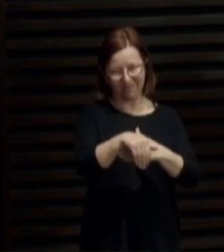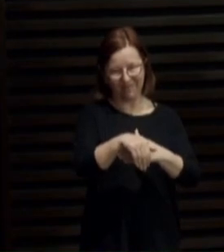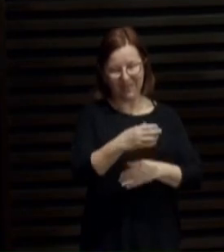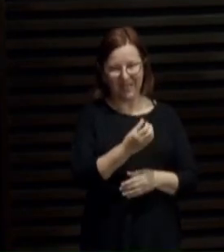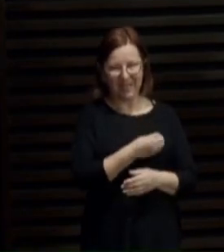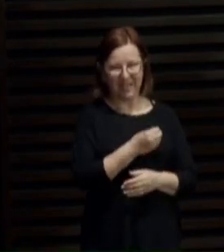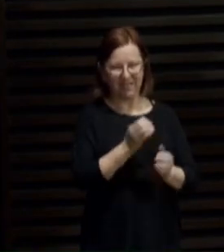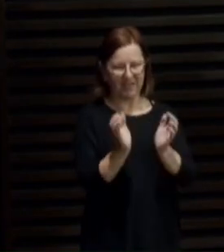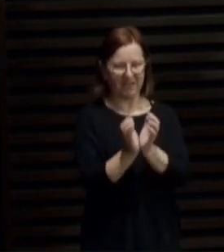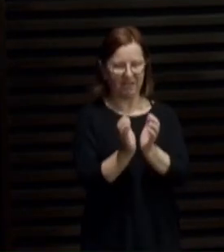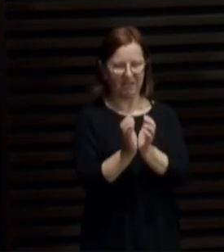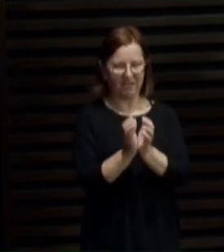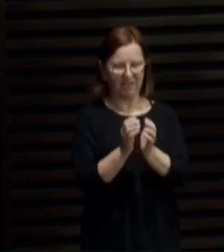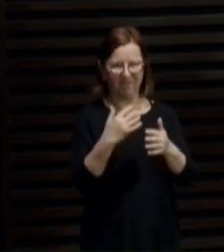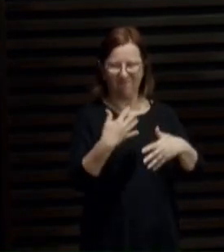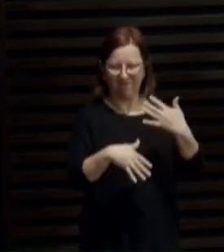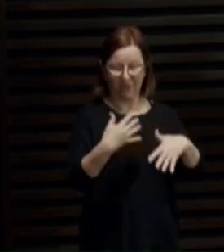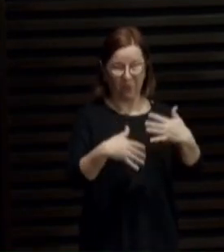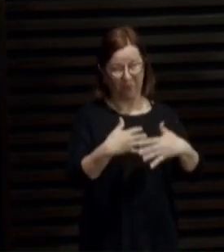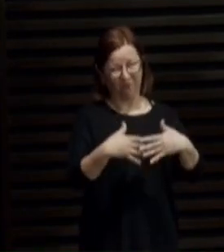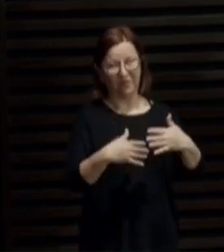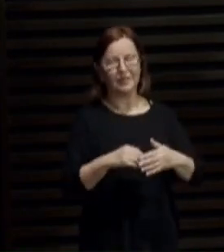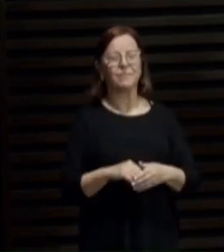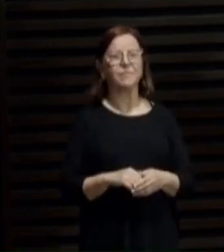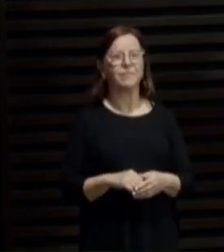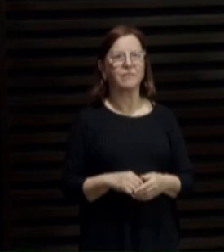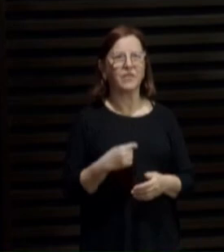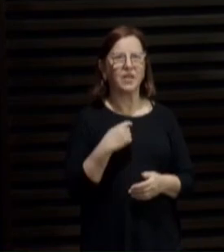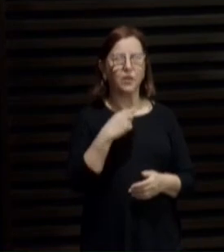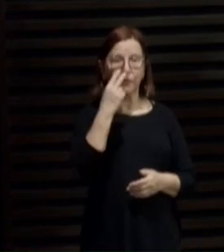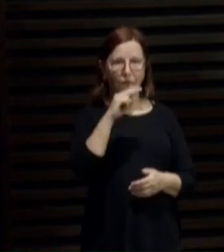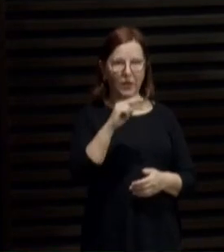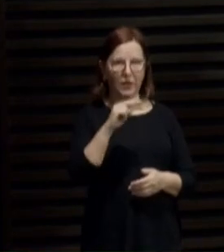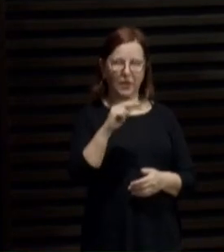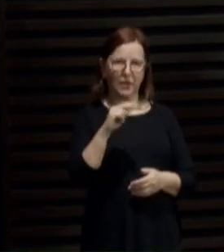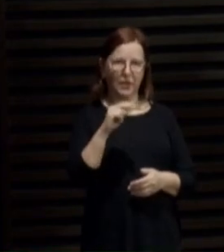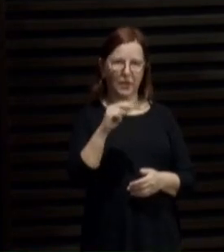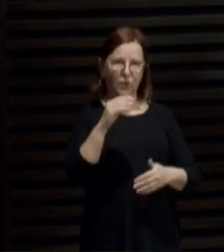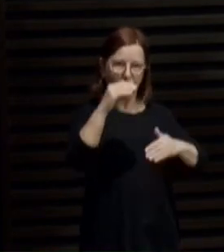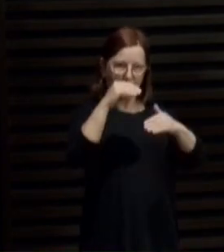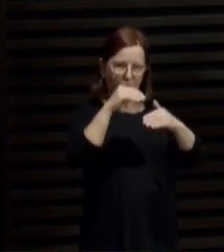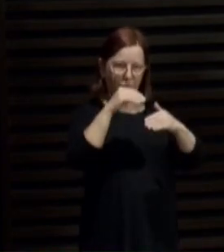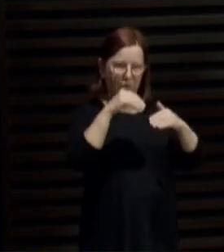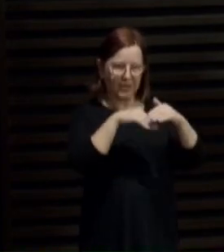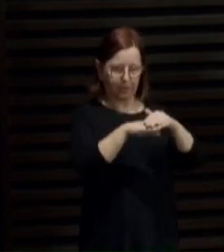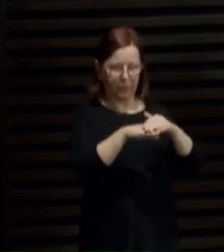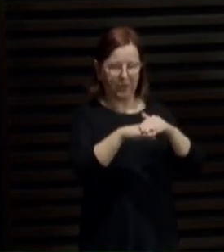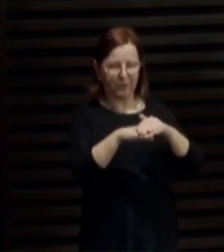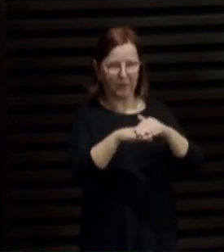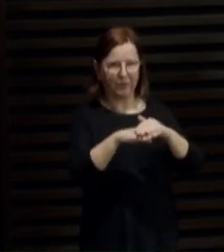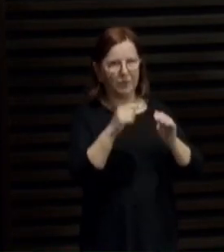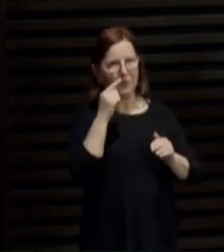comunitária confusa. Estava assistindo o sepultamento de um pai de uma irmã nossa e